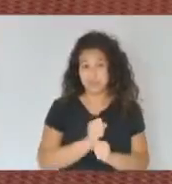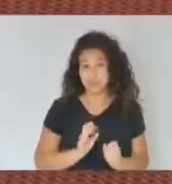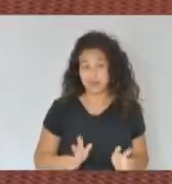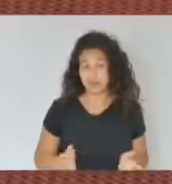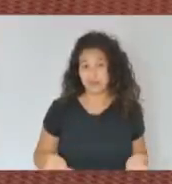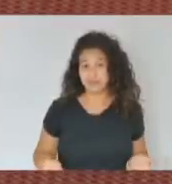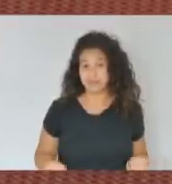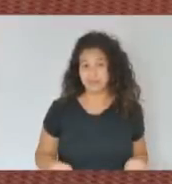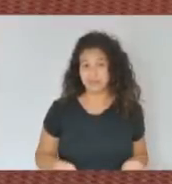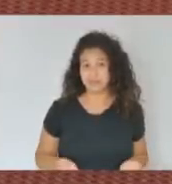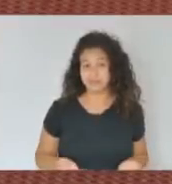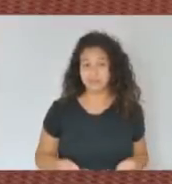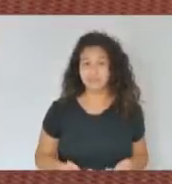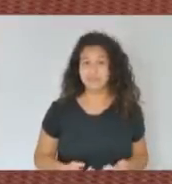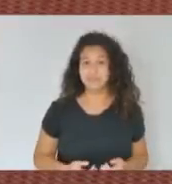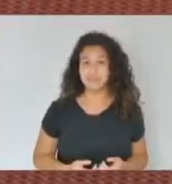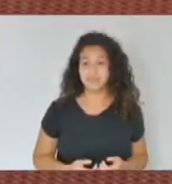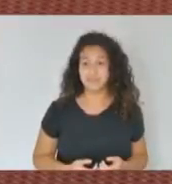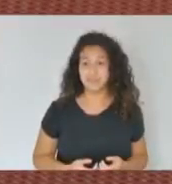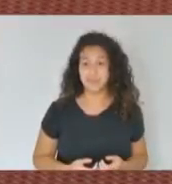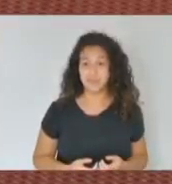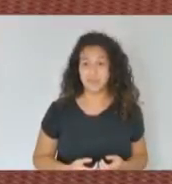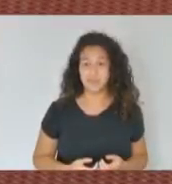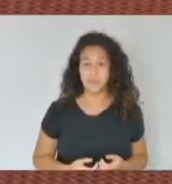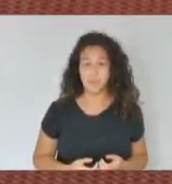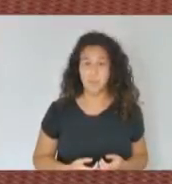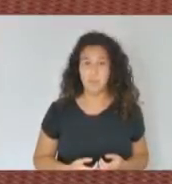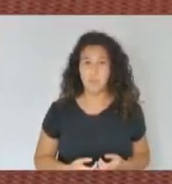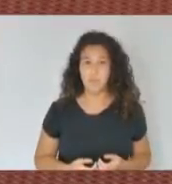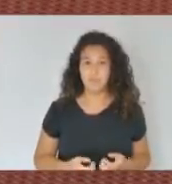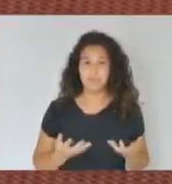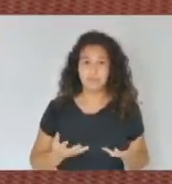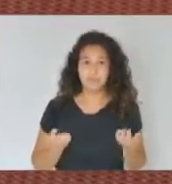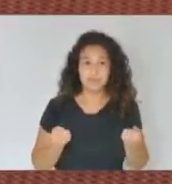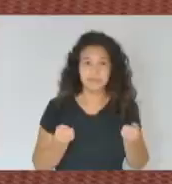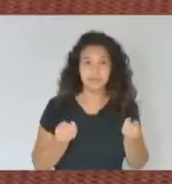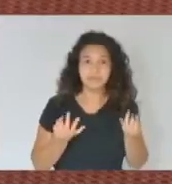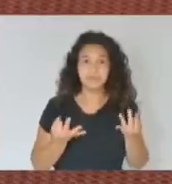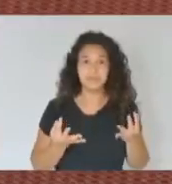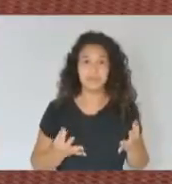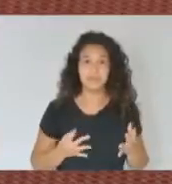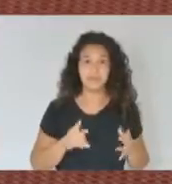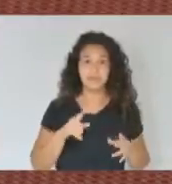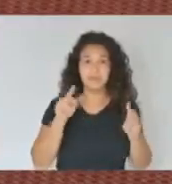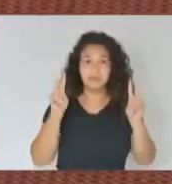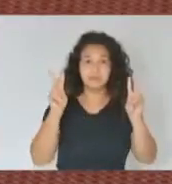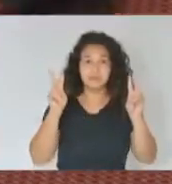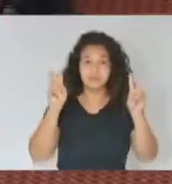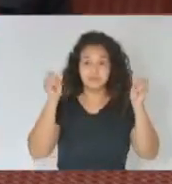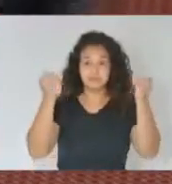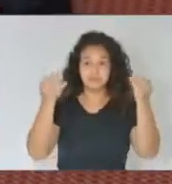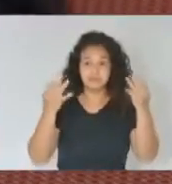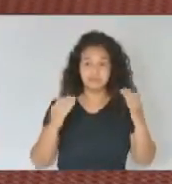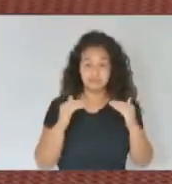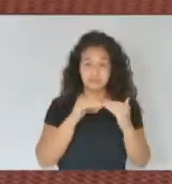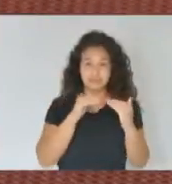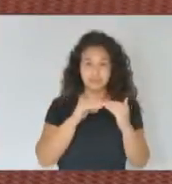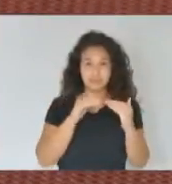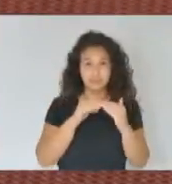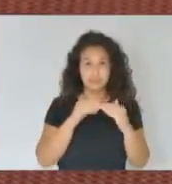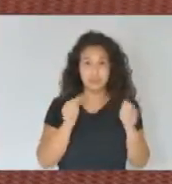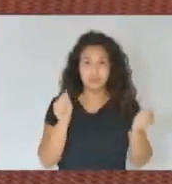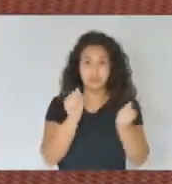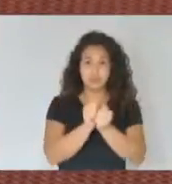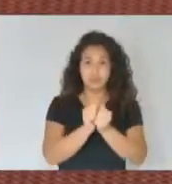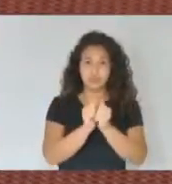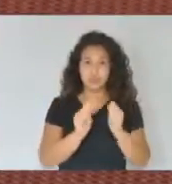Então, mais dois minutos, deputado. Quero comungar aqui com o seu discurso e entrar nessa luta mesmo de